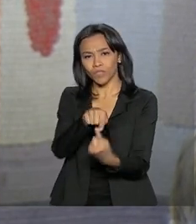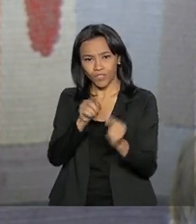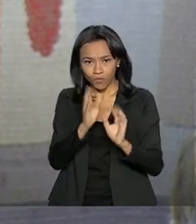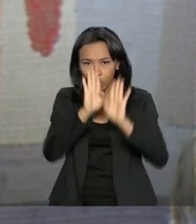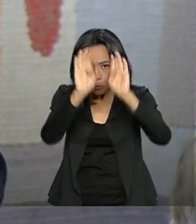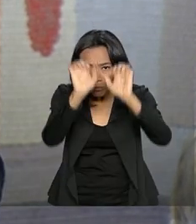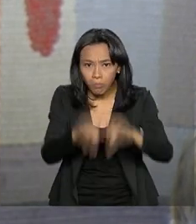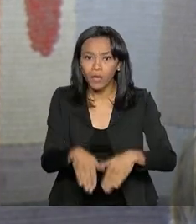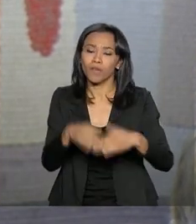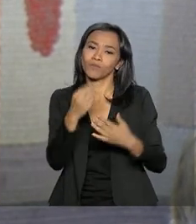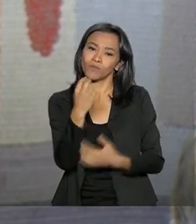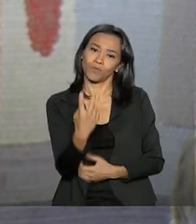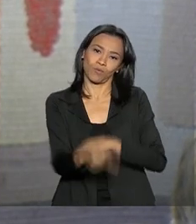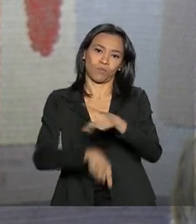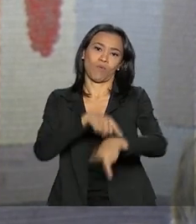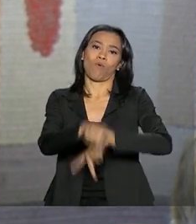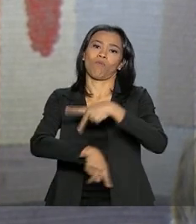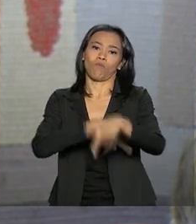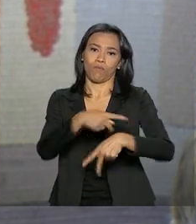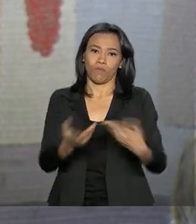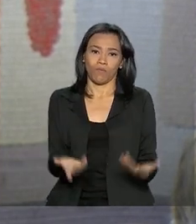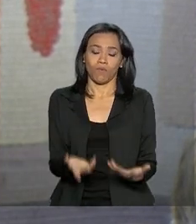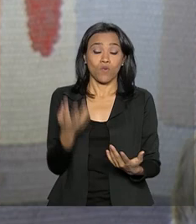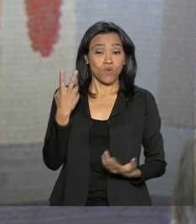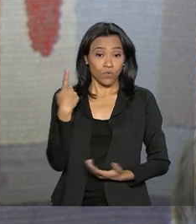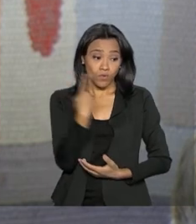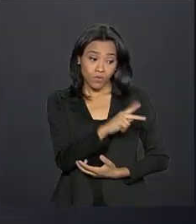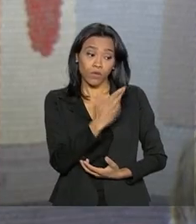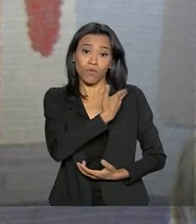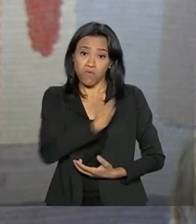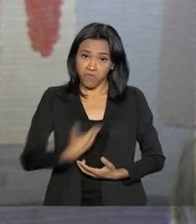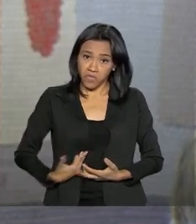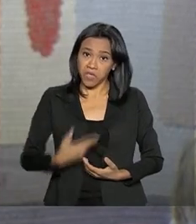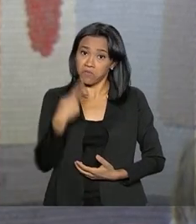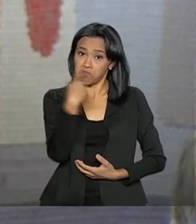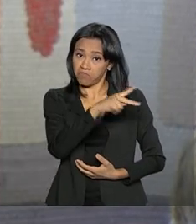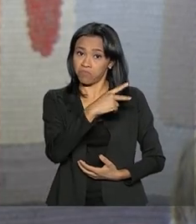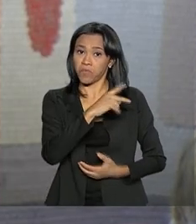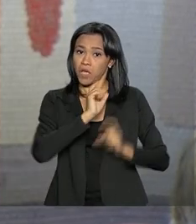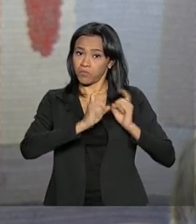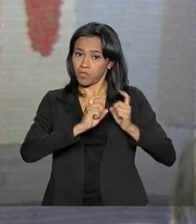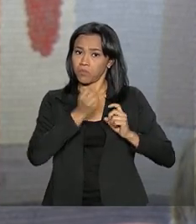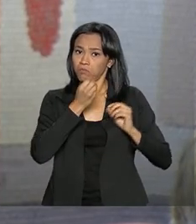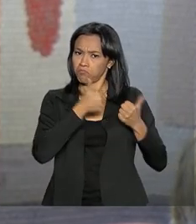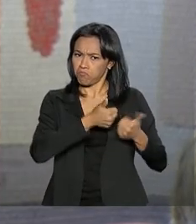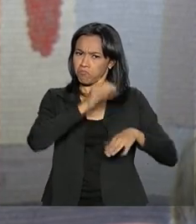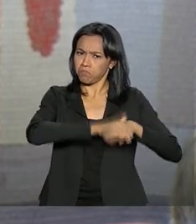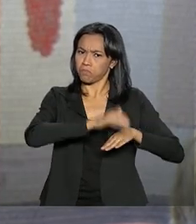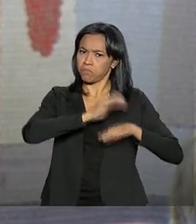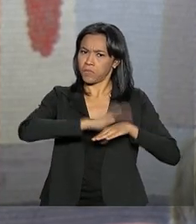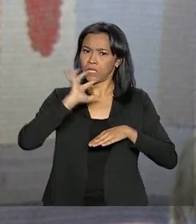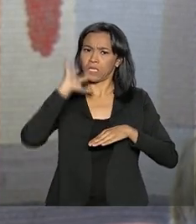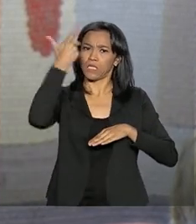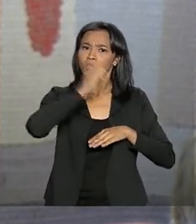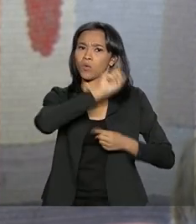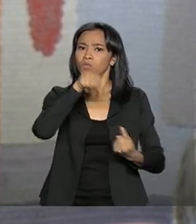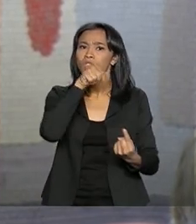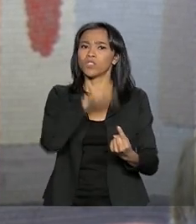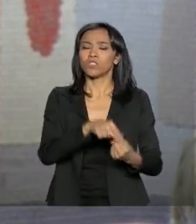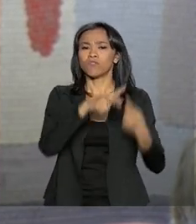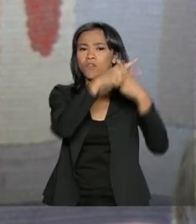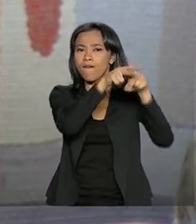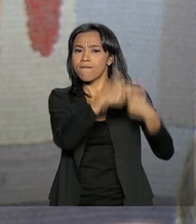povos. Seu governo tem agido sob sua liderança de forma decidida para modernizar o